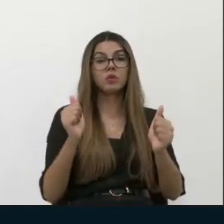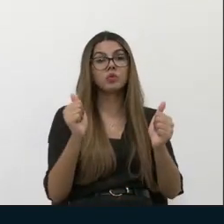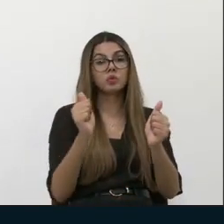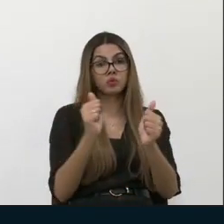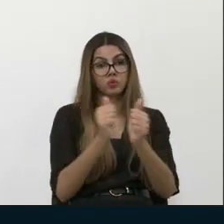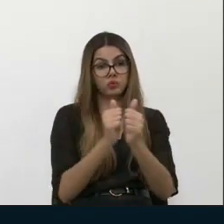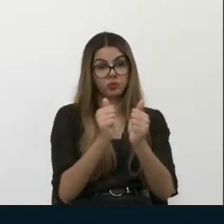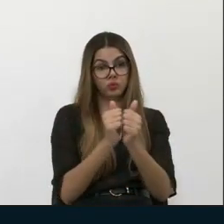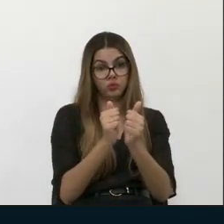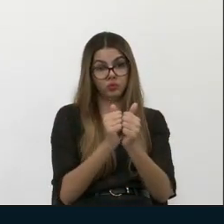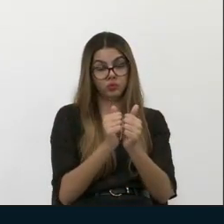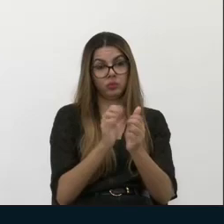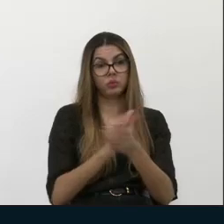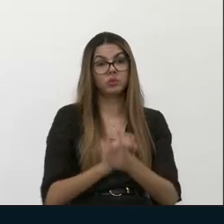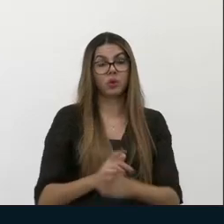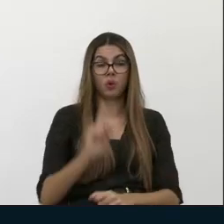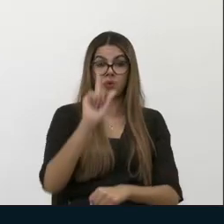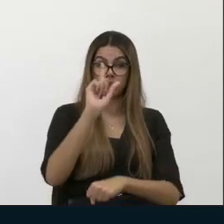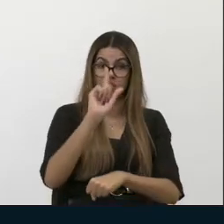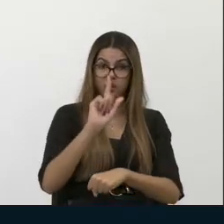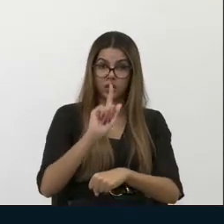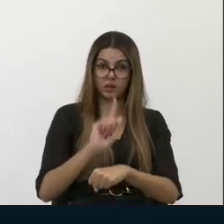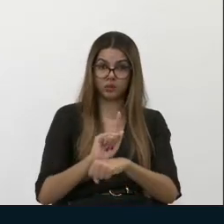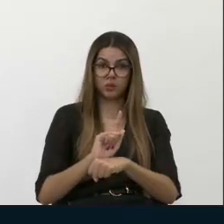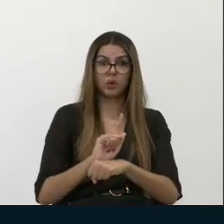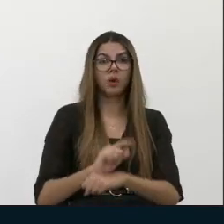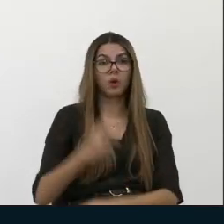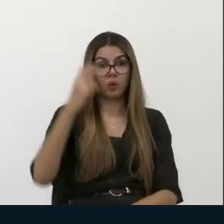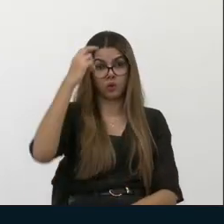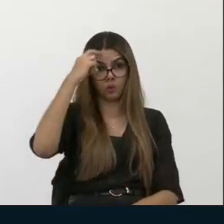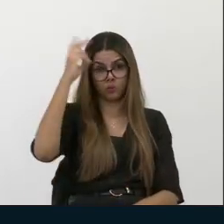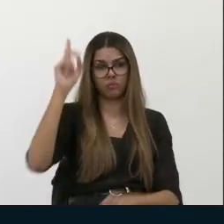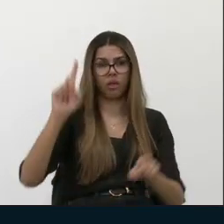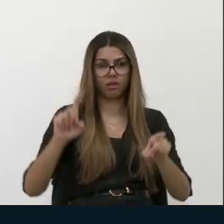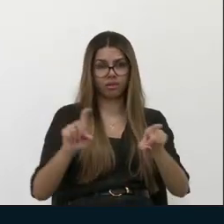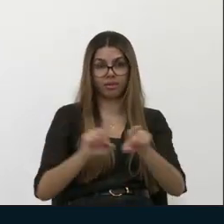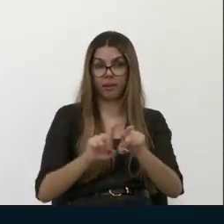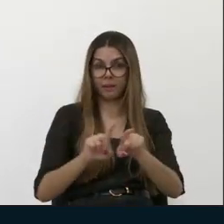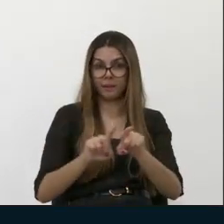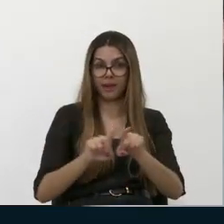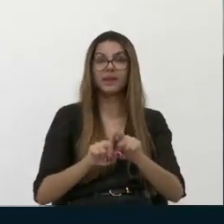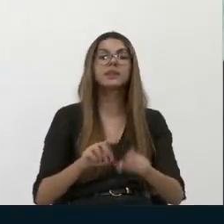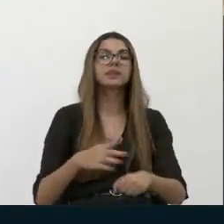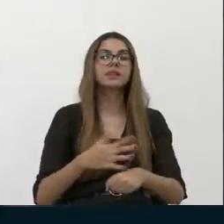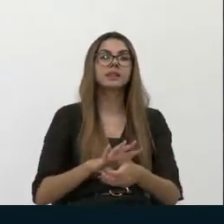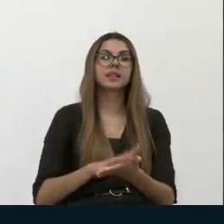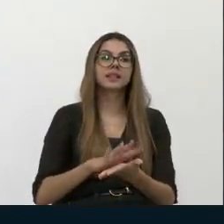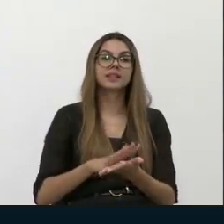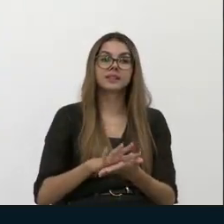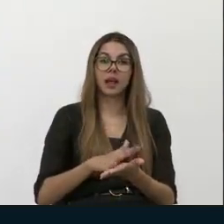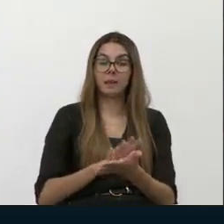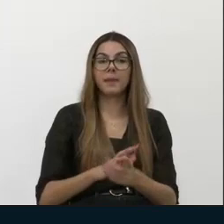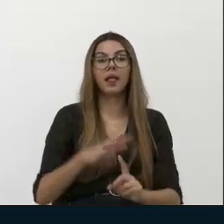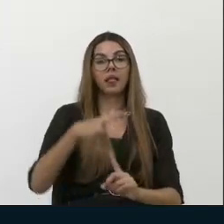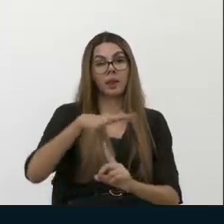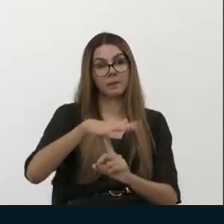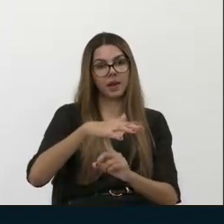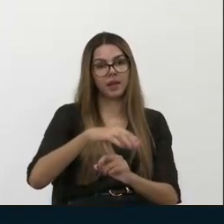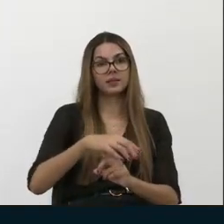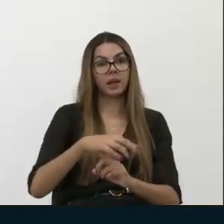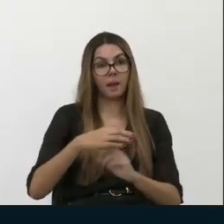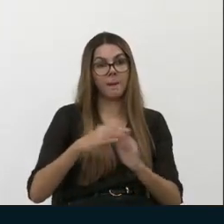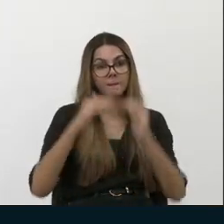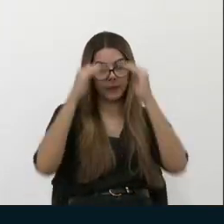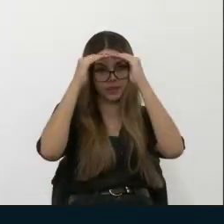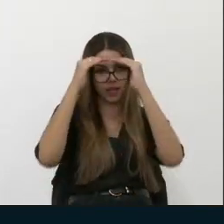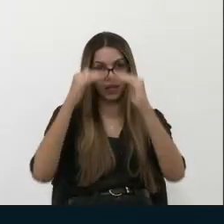o Guti, que cultura também é samba e é popular, e o samba na praça merece respeito.